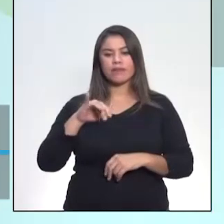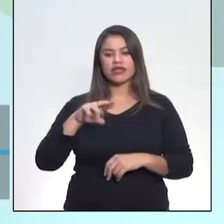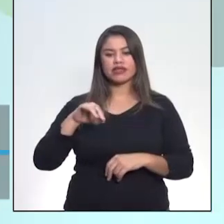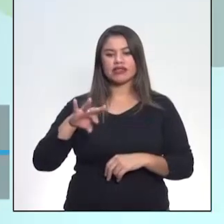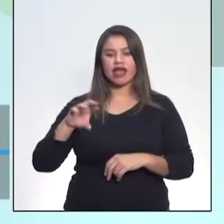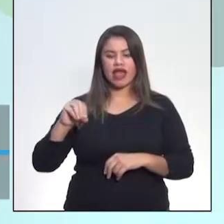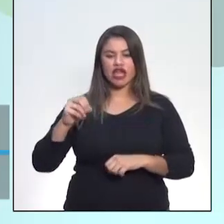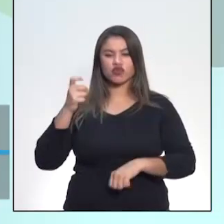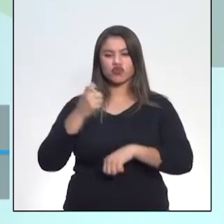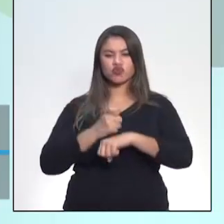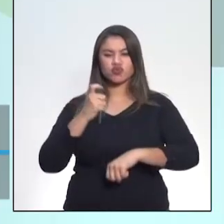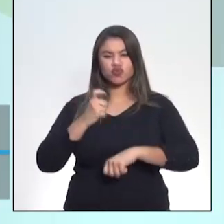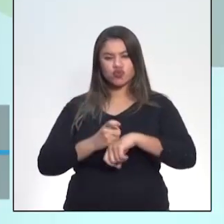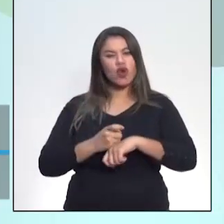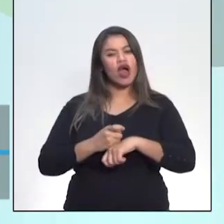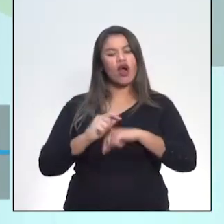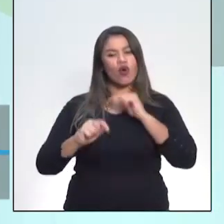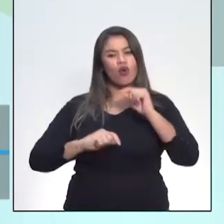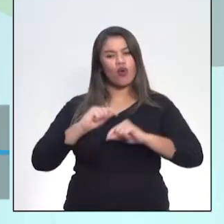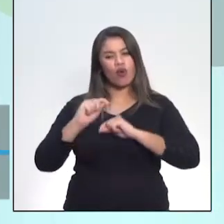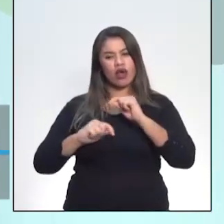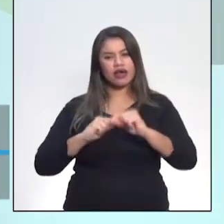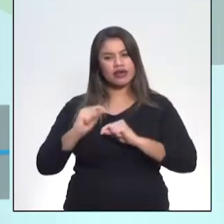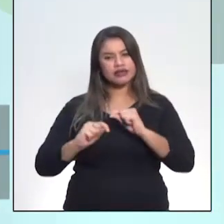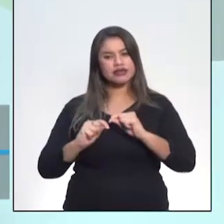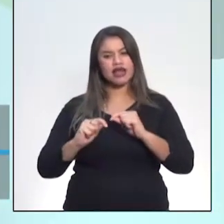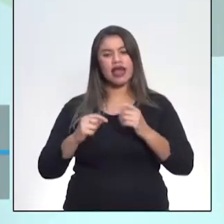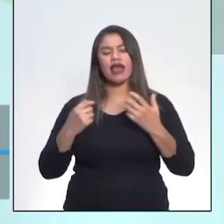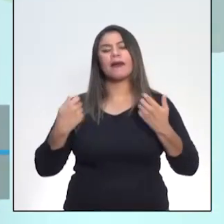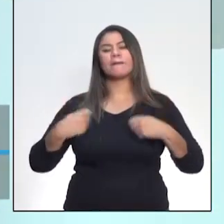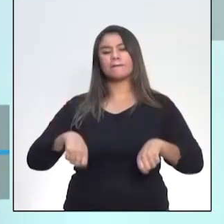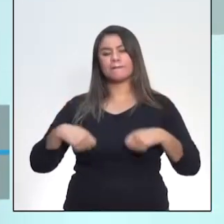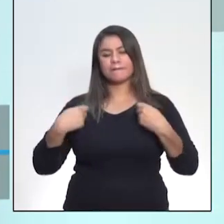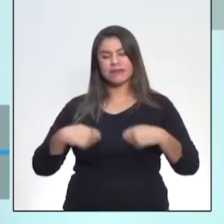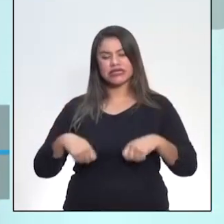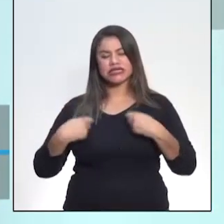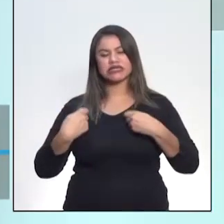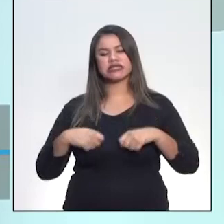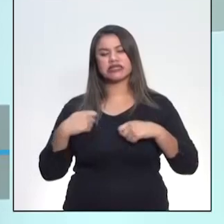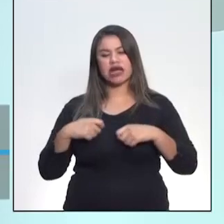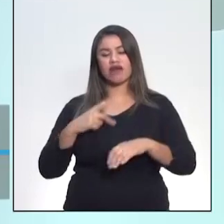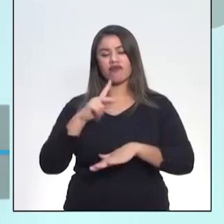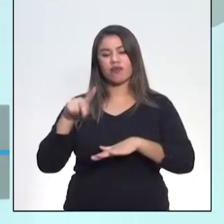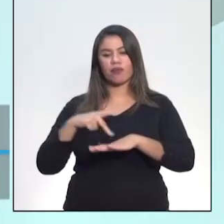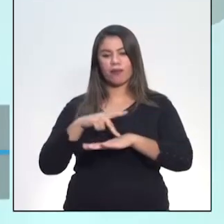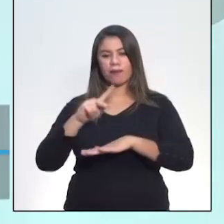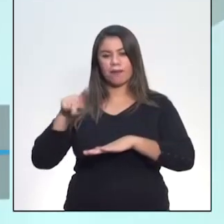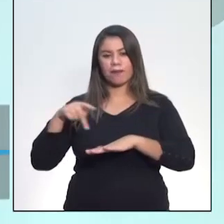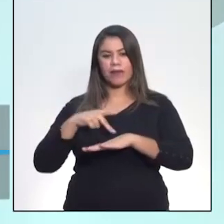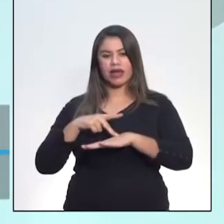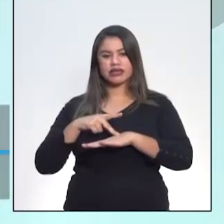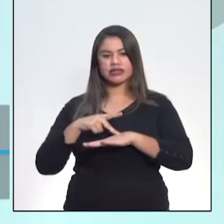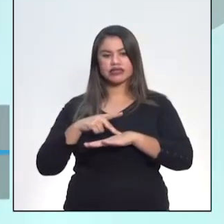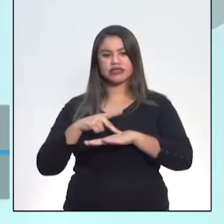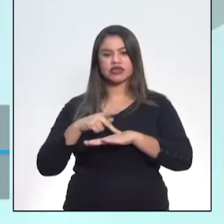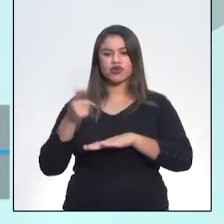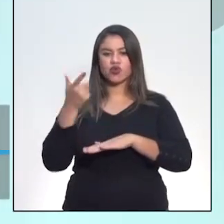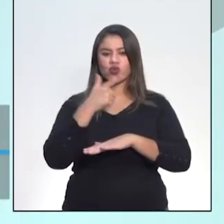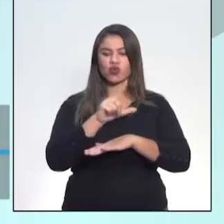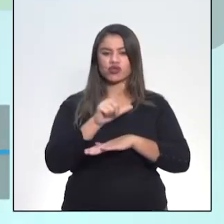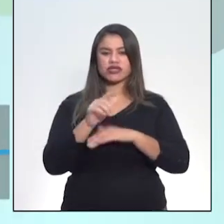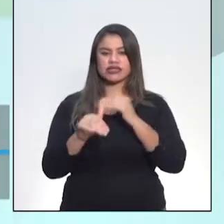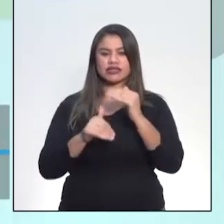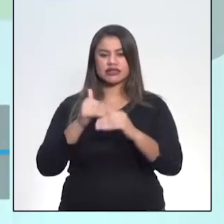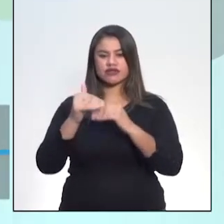sua forma bruta, eram indispensáveis para que os países pudessem